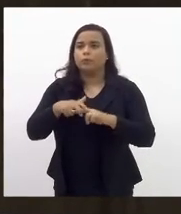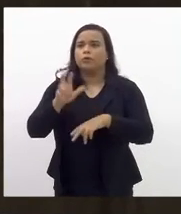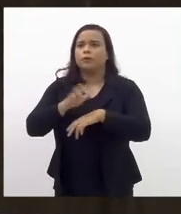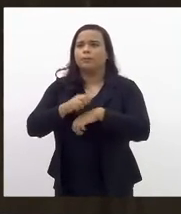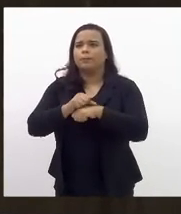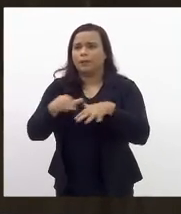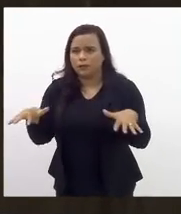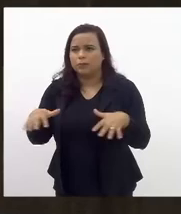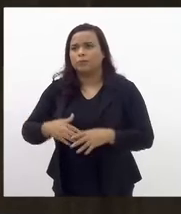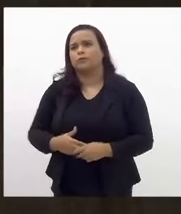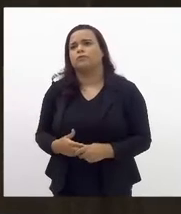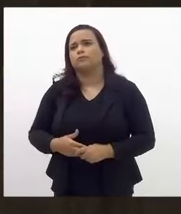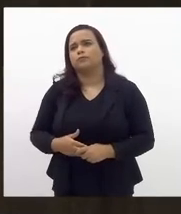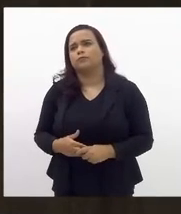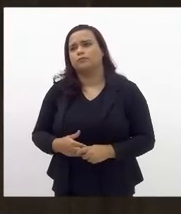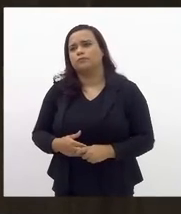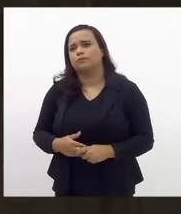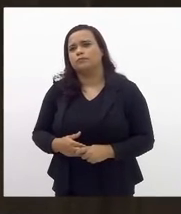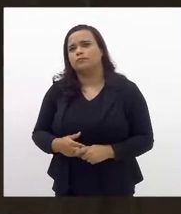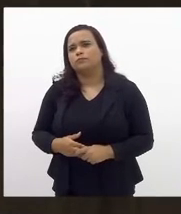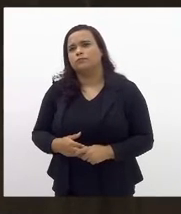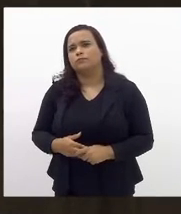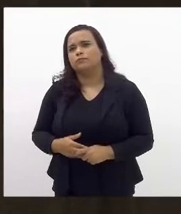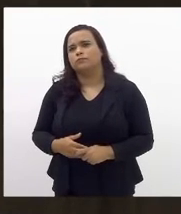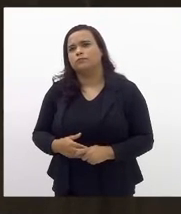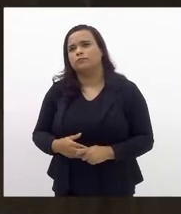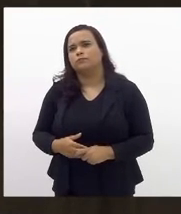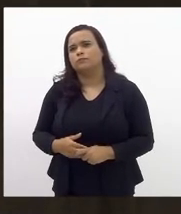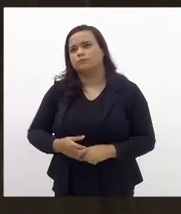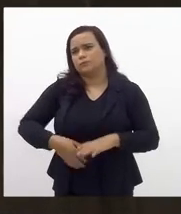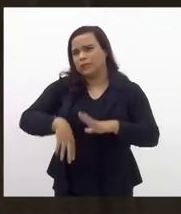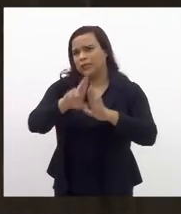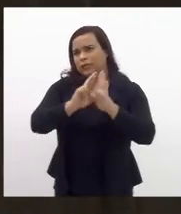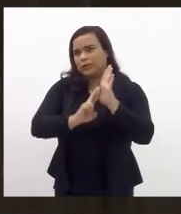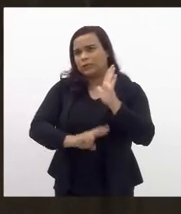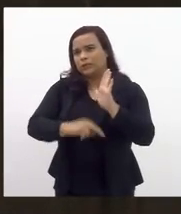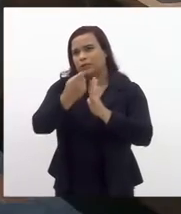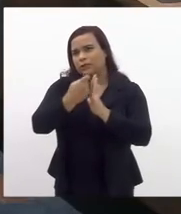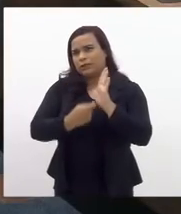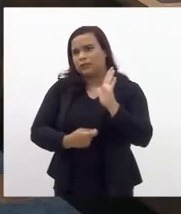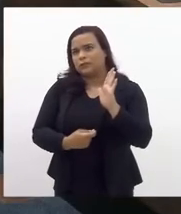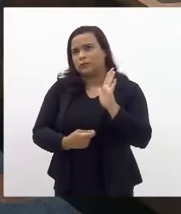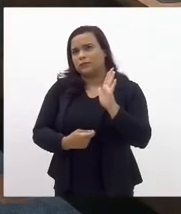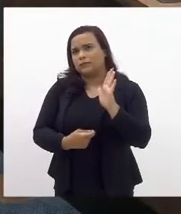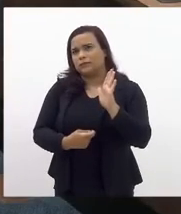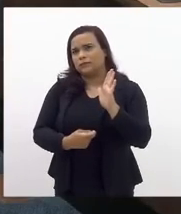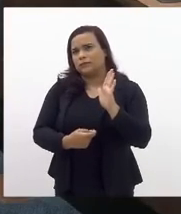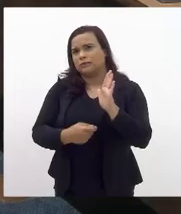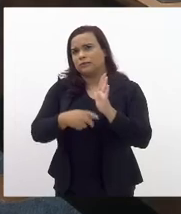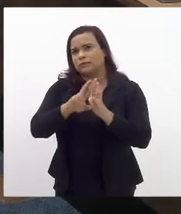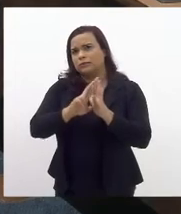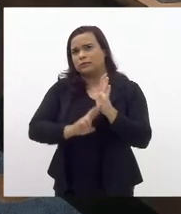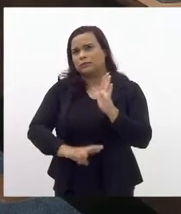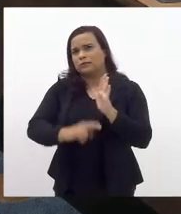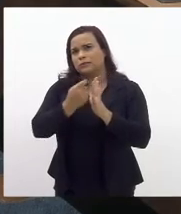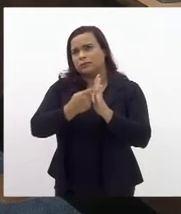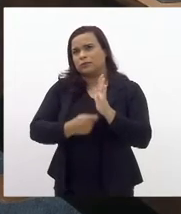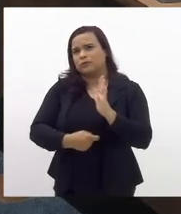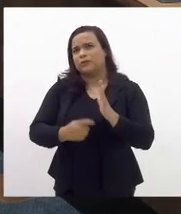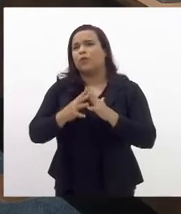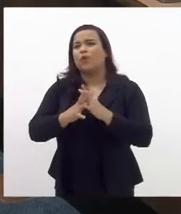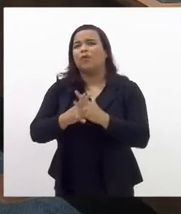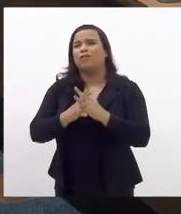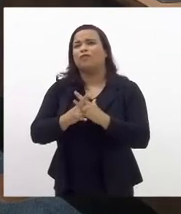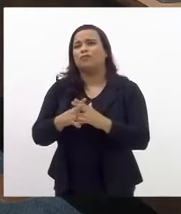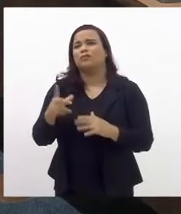da Covid-19. Sim. A redação... Ficou confuso. O senhor perguntou, está uma redação confusa,